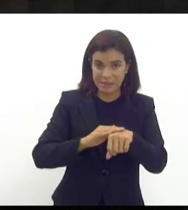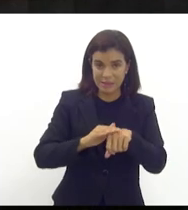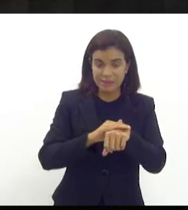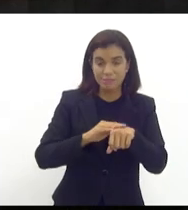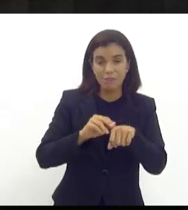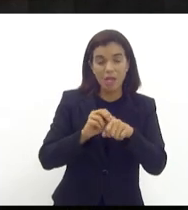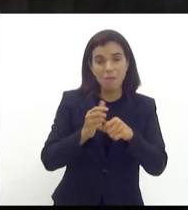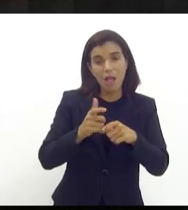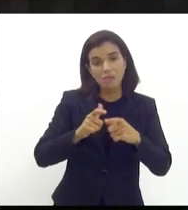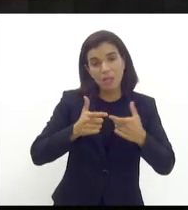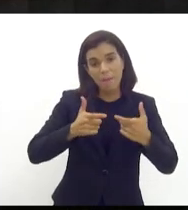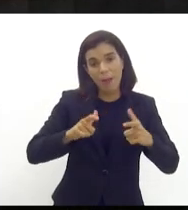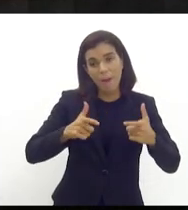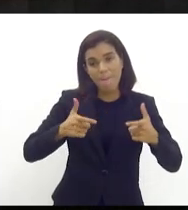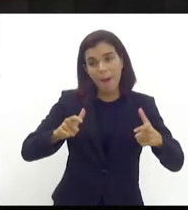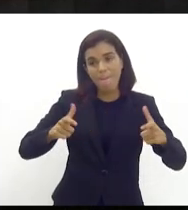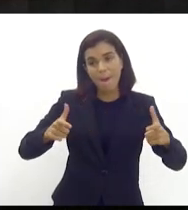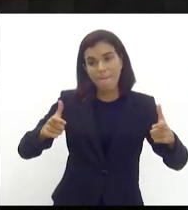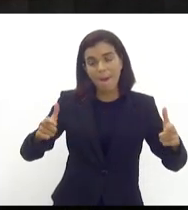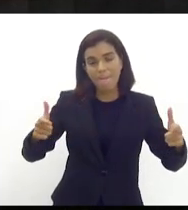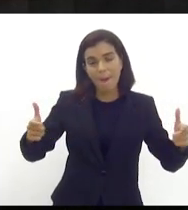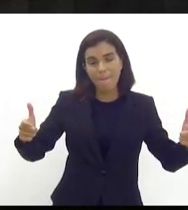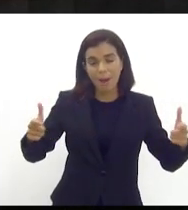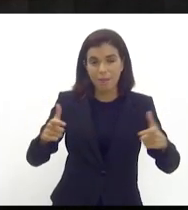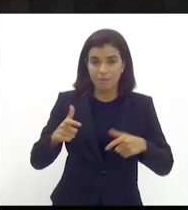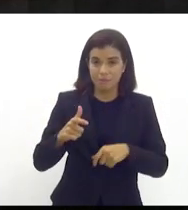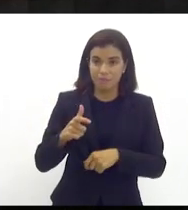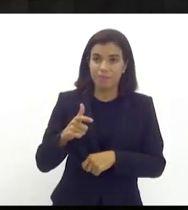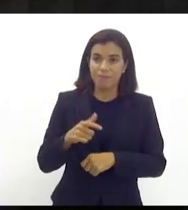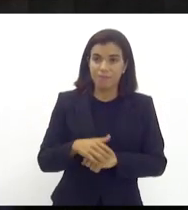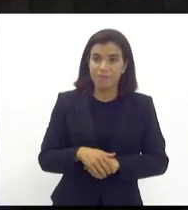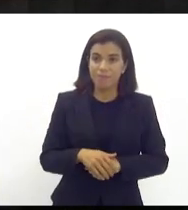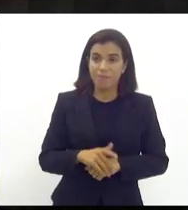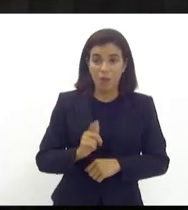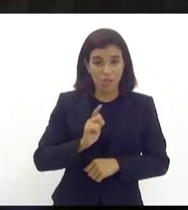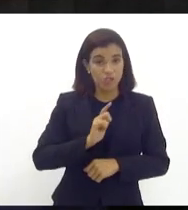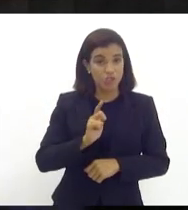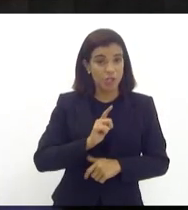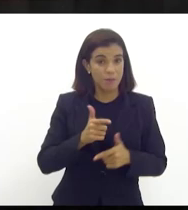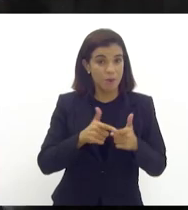propaga no nosso estado. E é um programa que nós temos em Maricá.